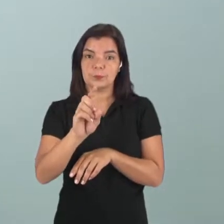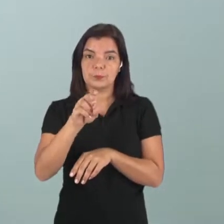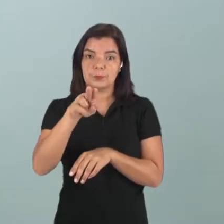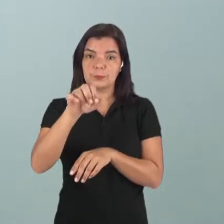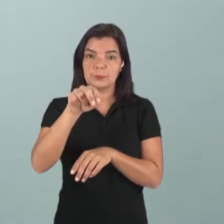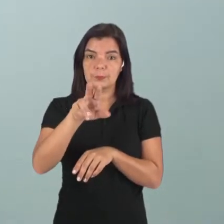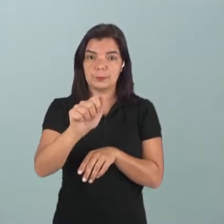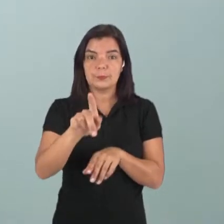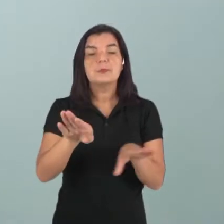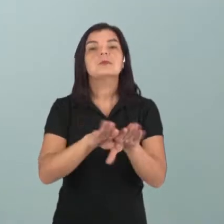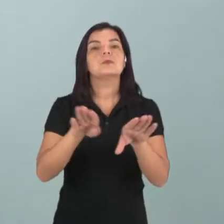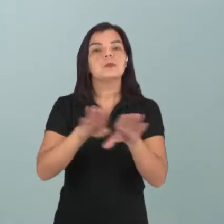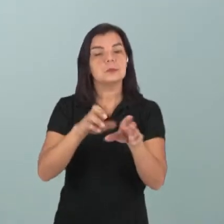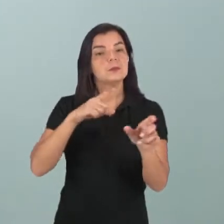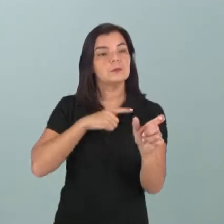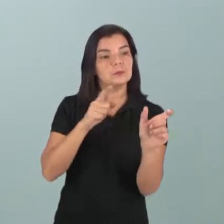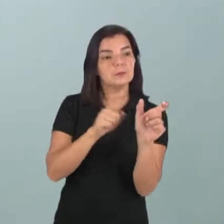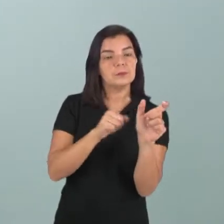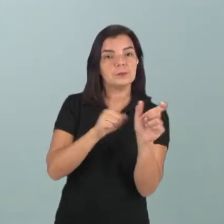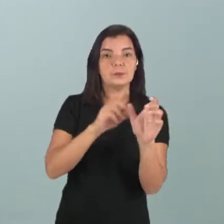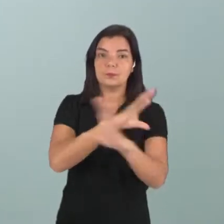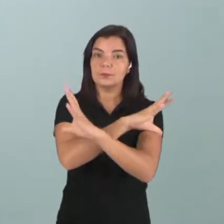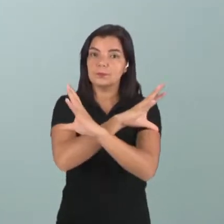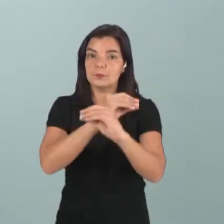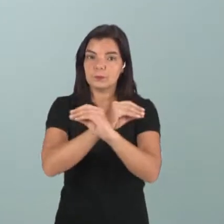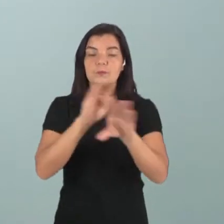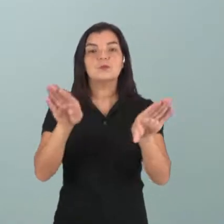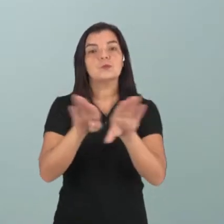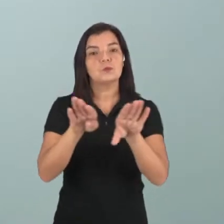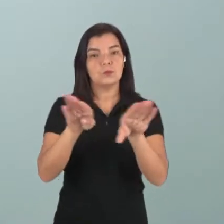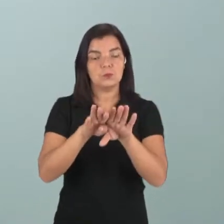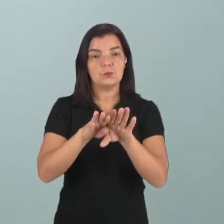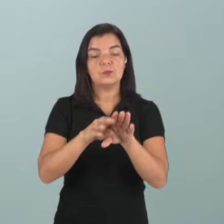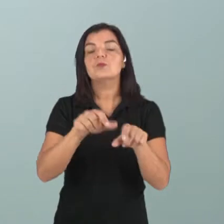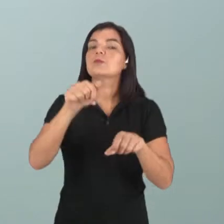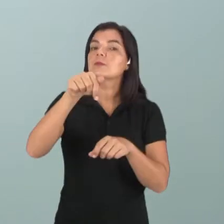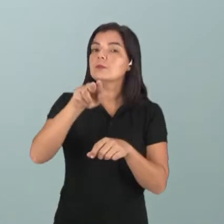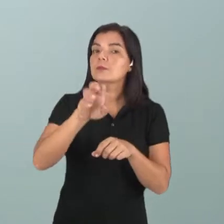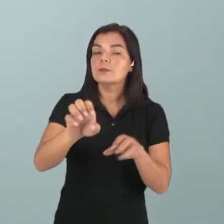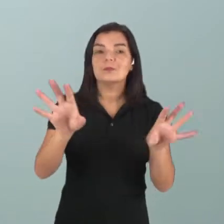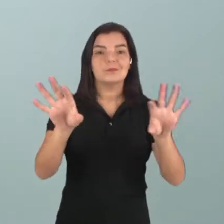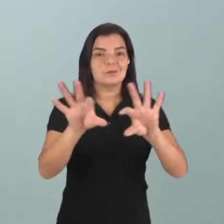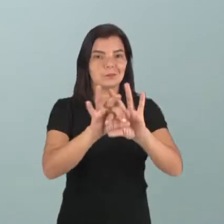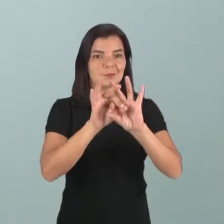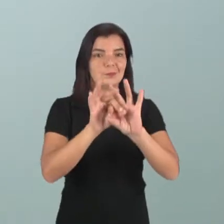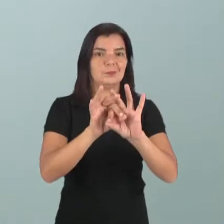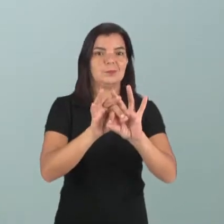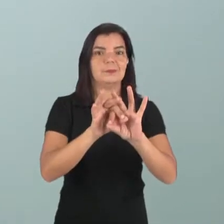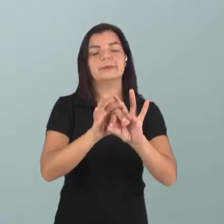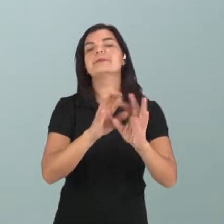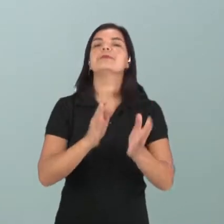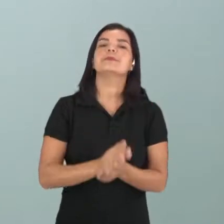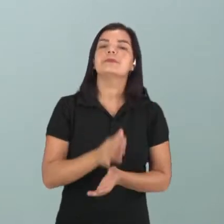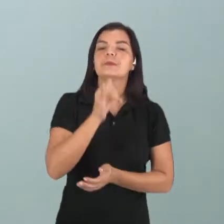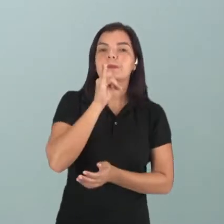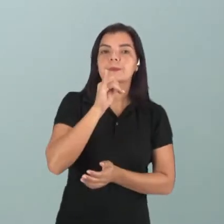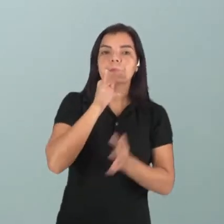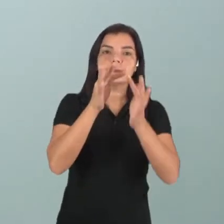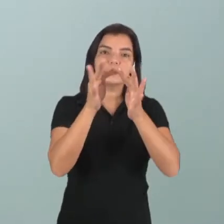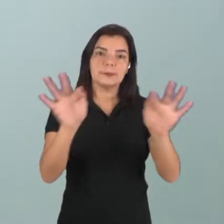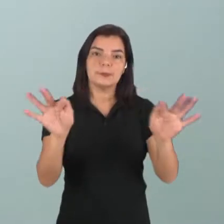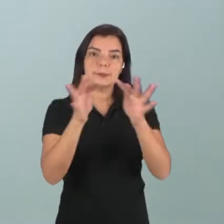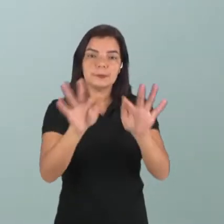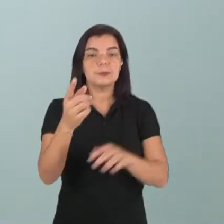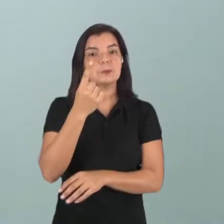vai ter essa conjunção, a conjunção integrante, e essa conjunção ela vai fazer a ligação. No caso dessa frase que